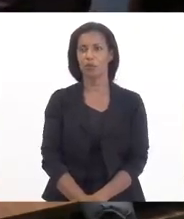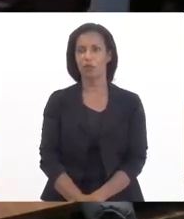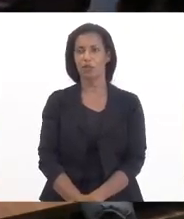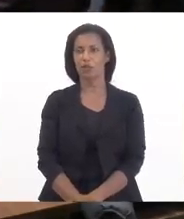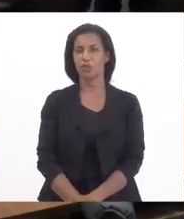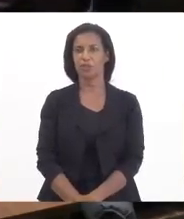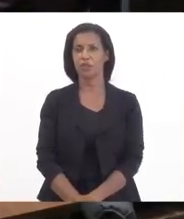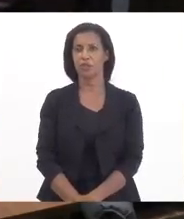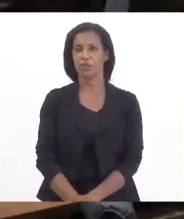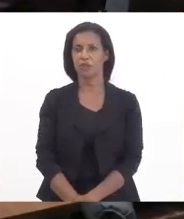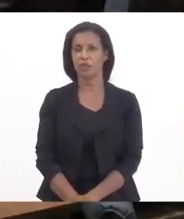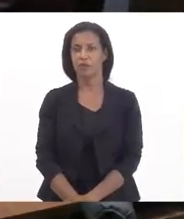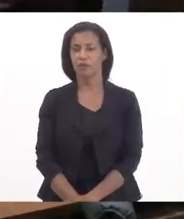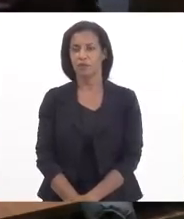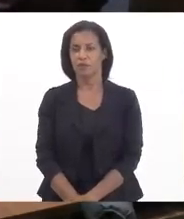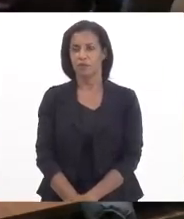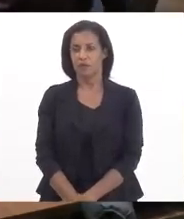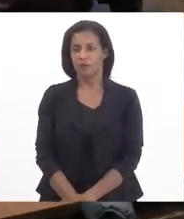Está aqui.